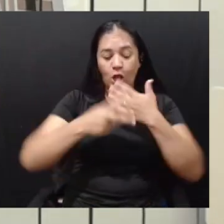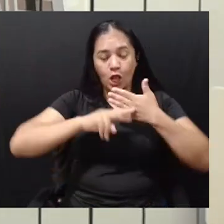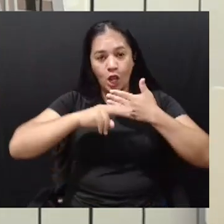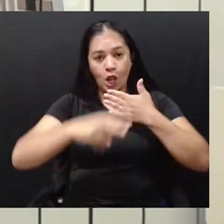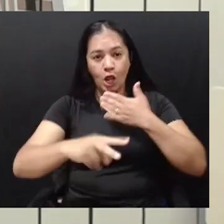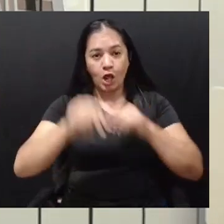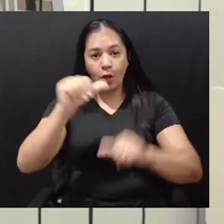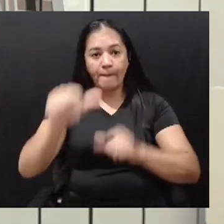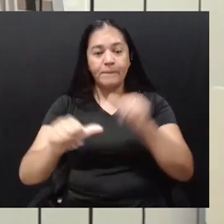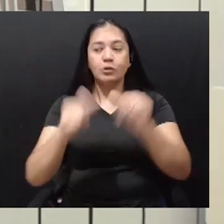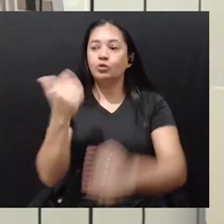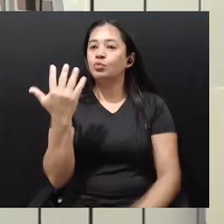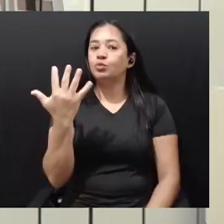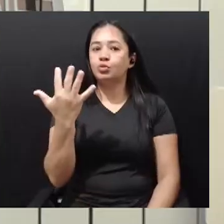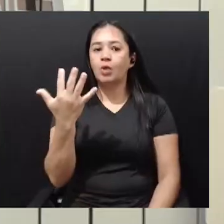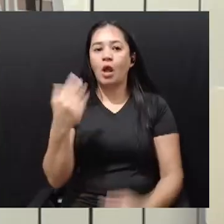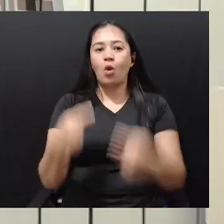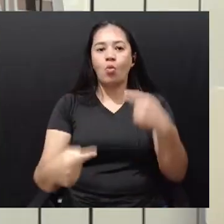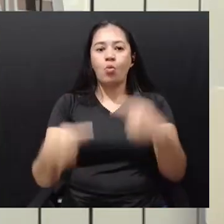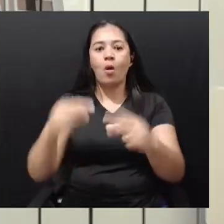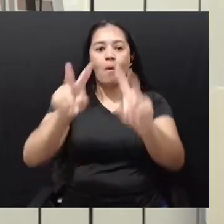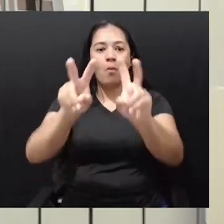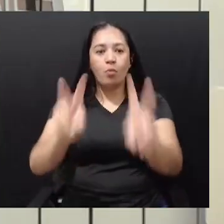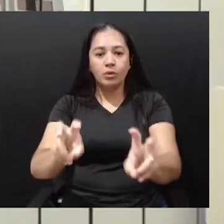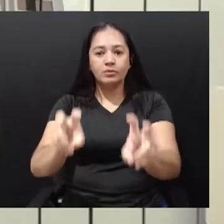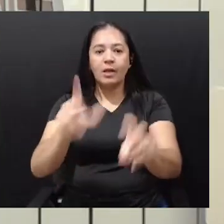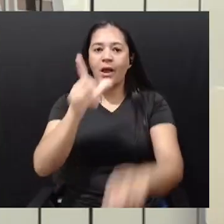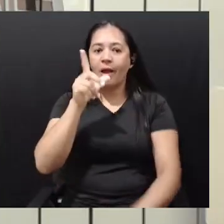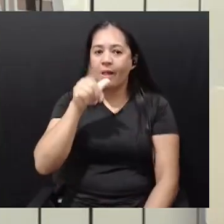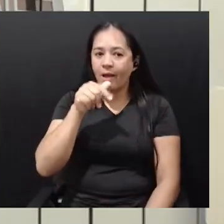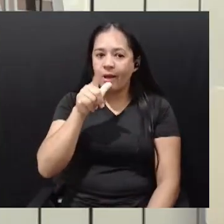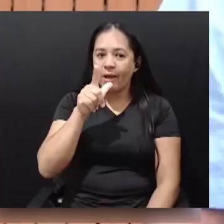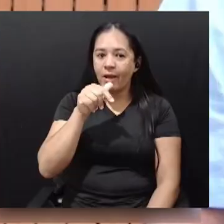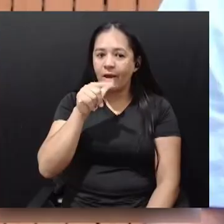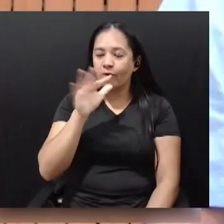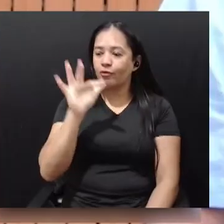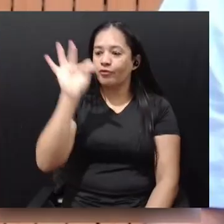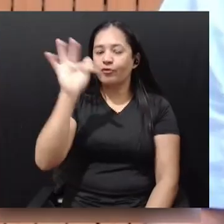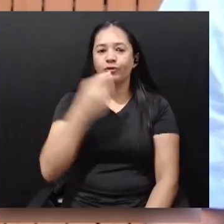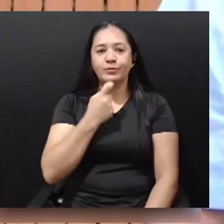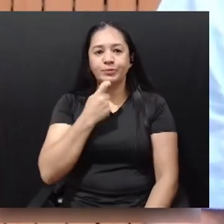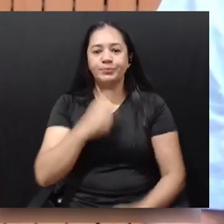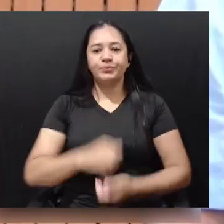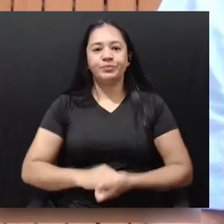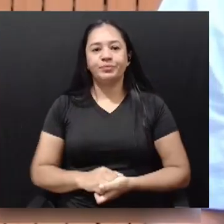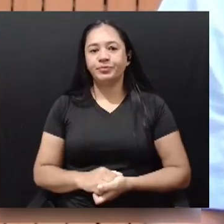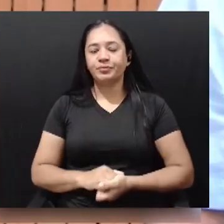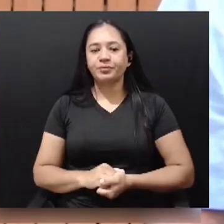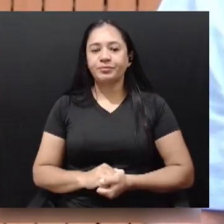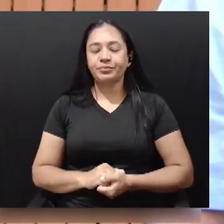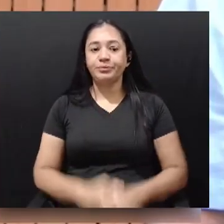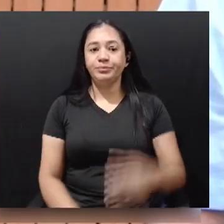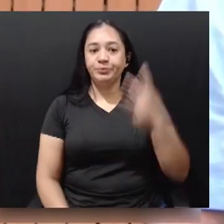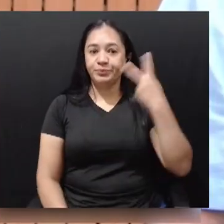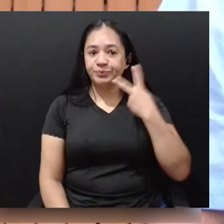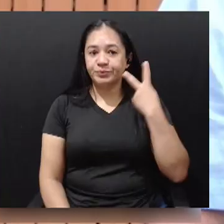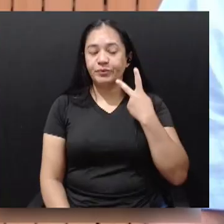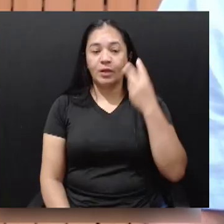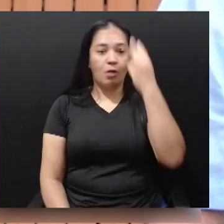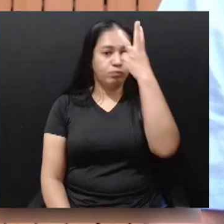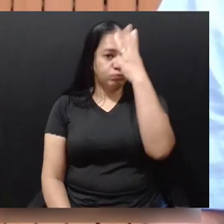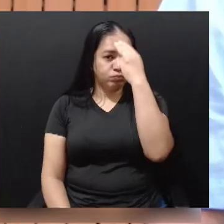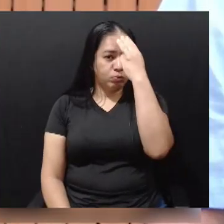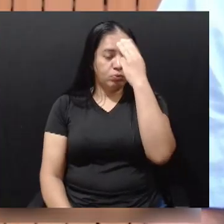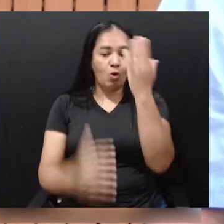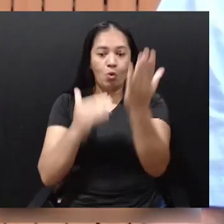Climáticas debateu o tema Água e o Futuro de Campinas. O vereador Wagner Romão abriu a reunião da